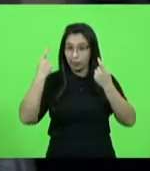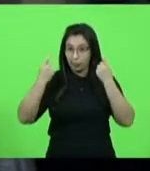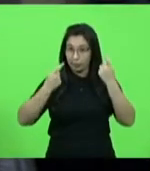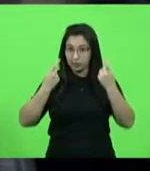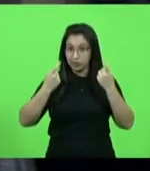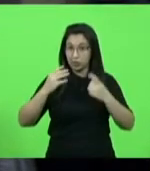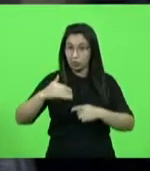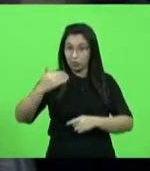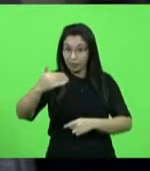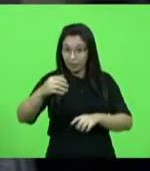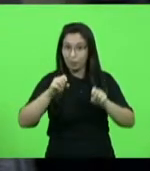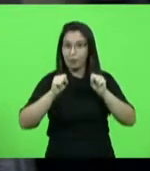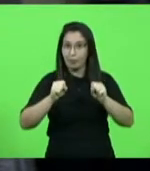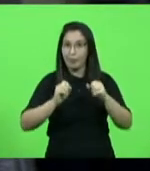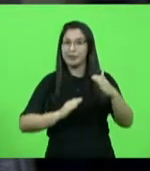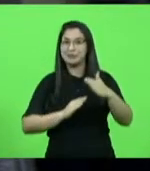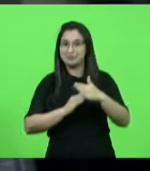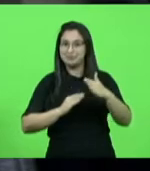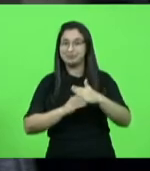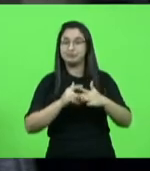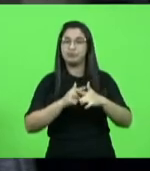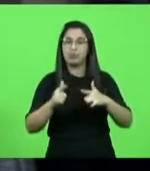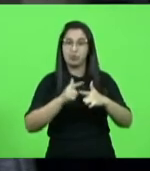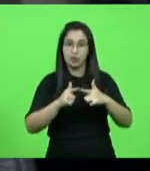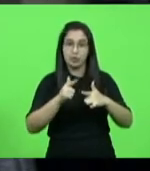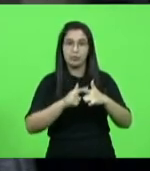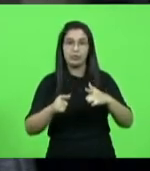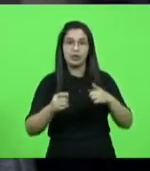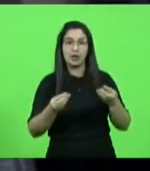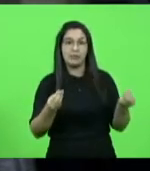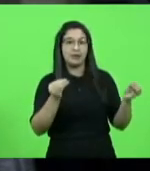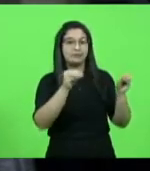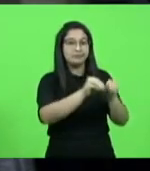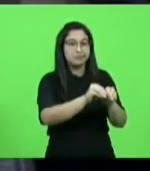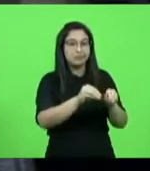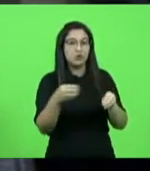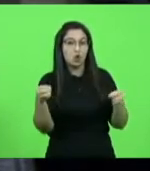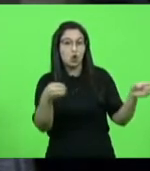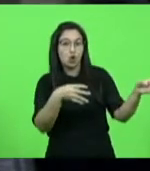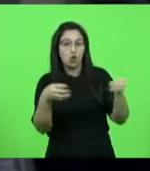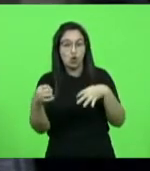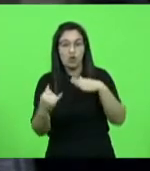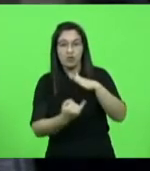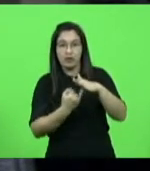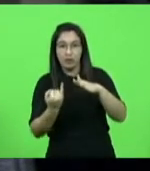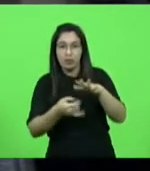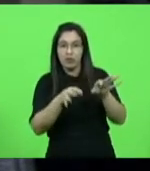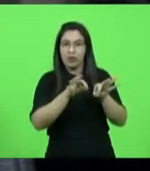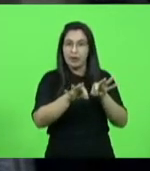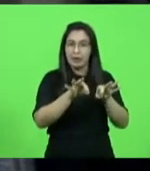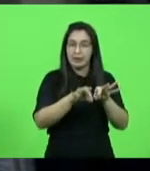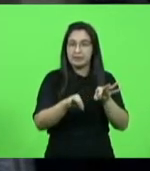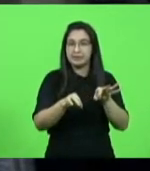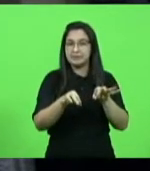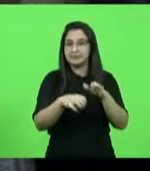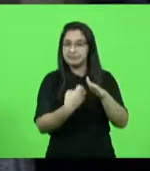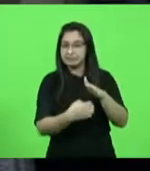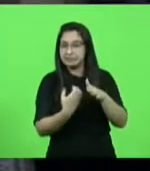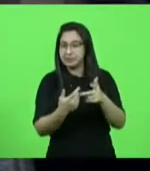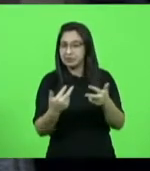posteriormente pode se tornar um impeditivo para a instalação de novas empresas e indústrias aqui no estado de Santa Catarina. A